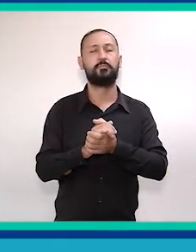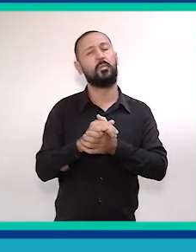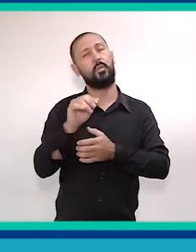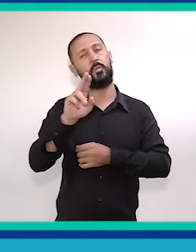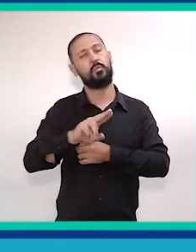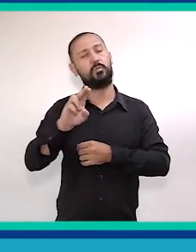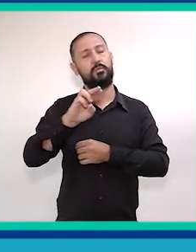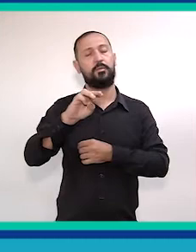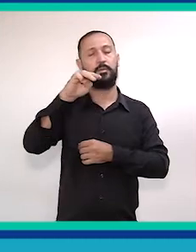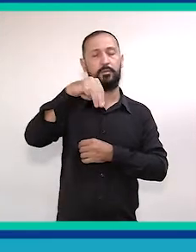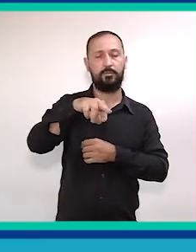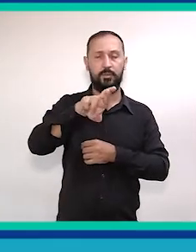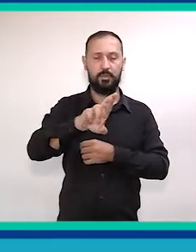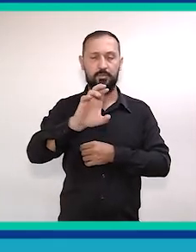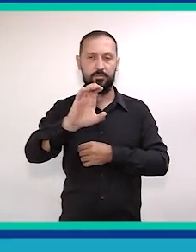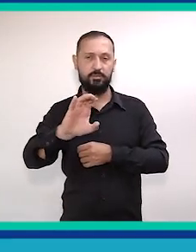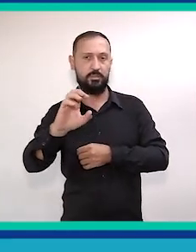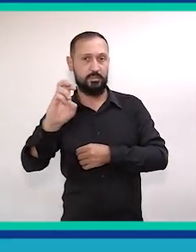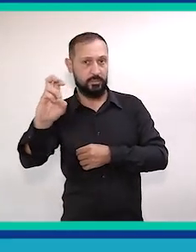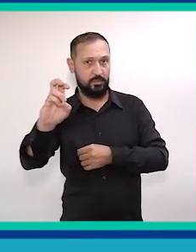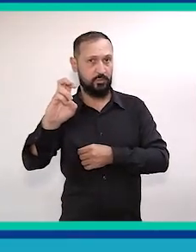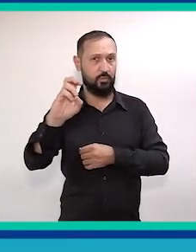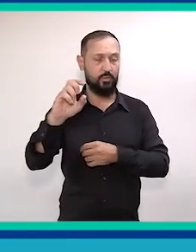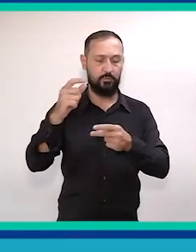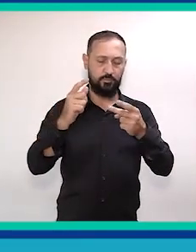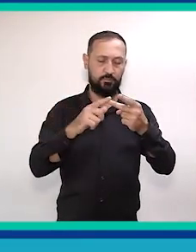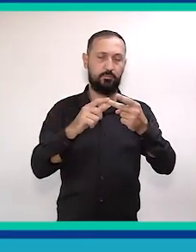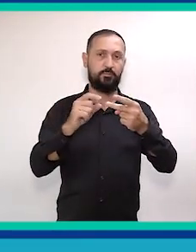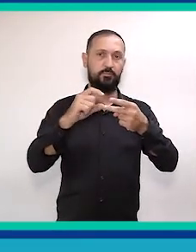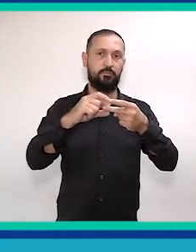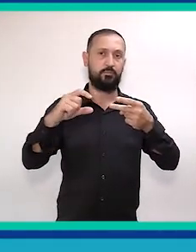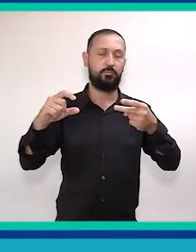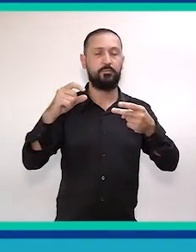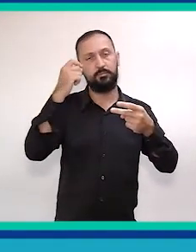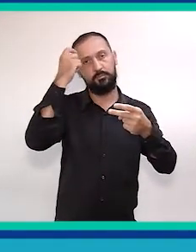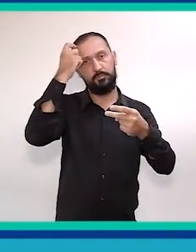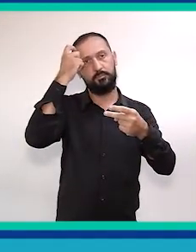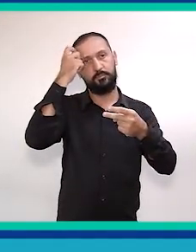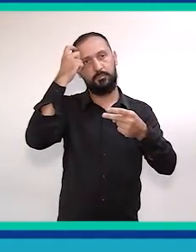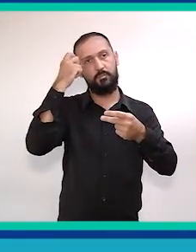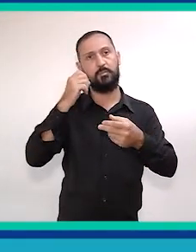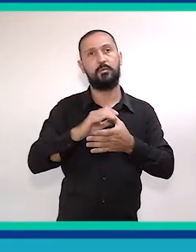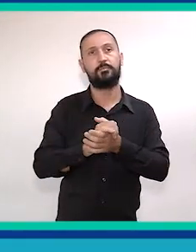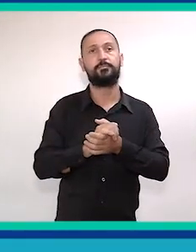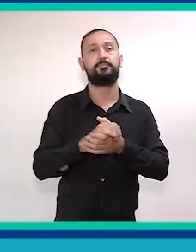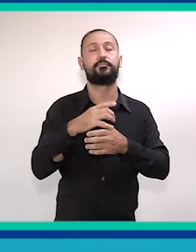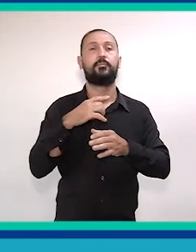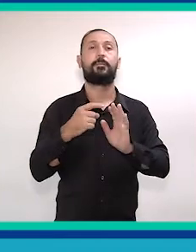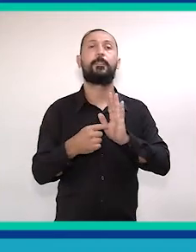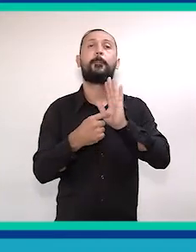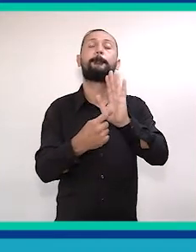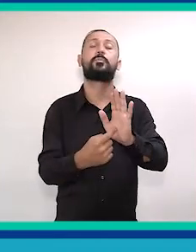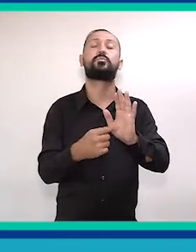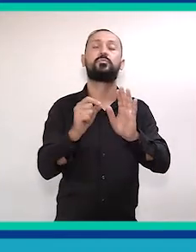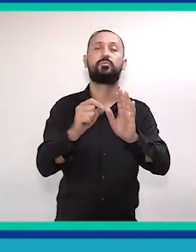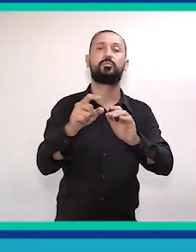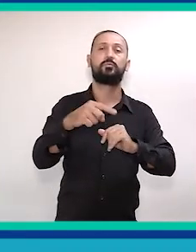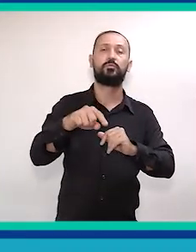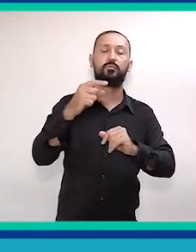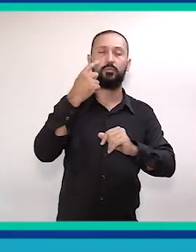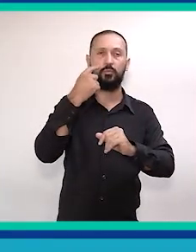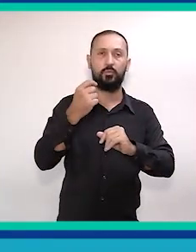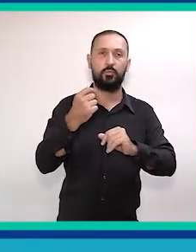de controle utilizando a MRC5, que novamente a gente trabalhou com a MRC5, que é BV2, então ela